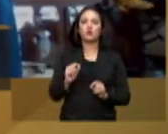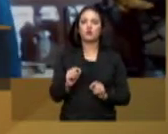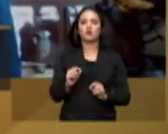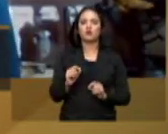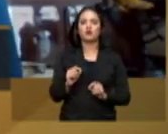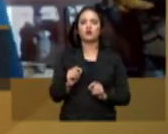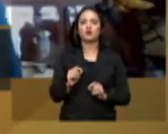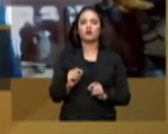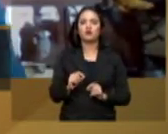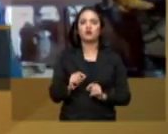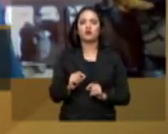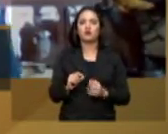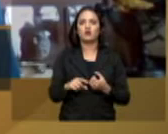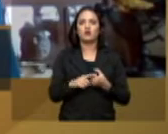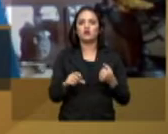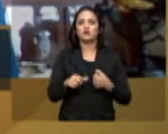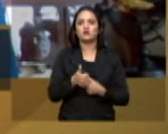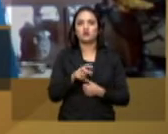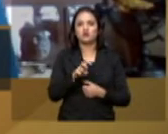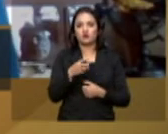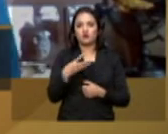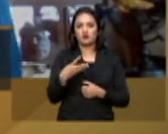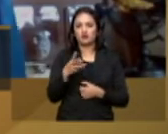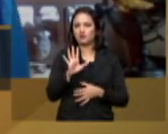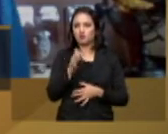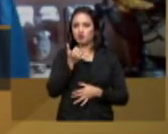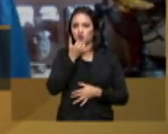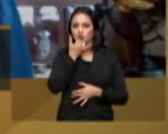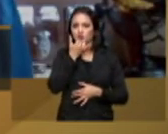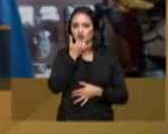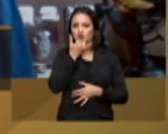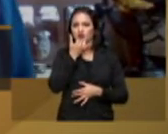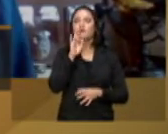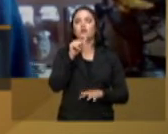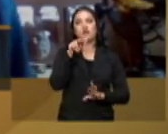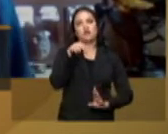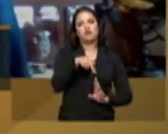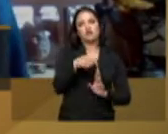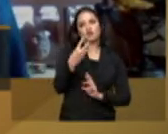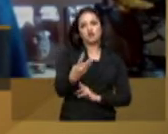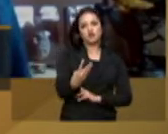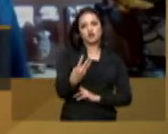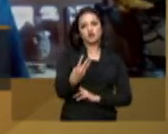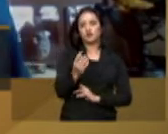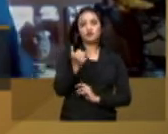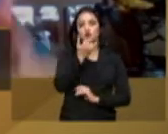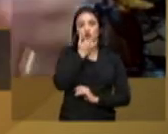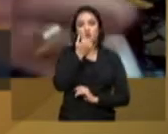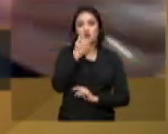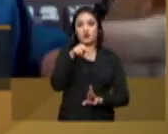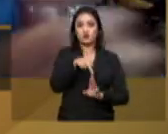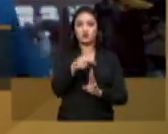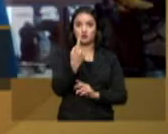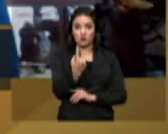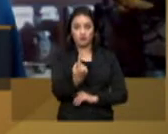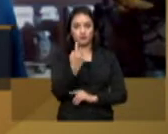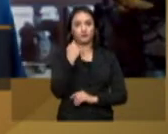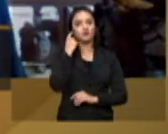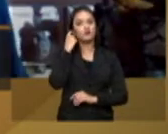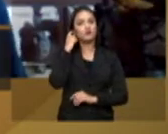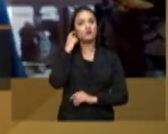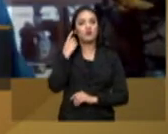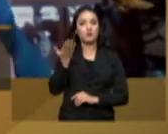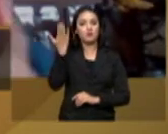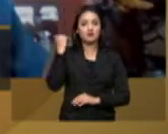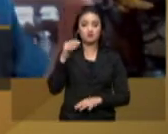153, inciso, desculpe aqui, o inciso terceiro, né? Inciso primeiro. E lá um voto do ministro